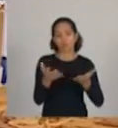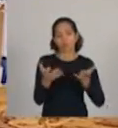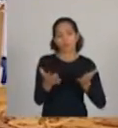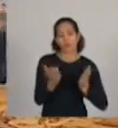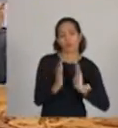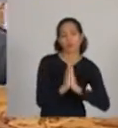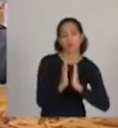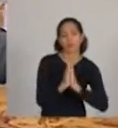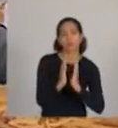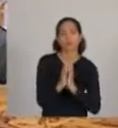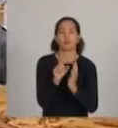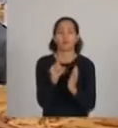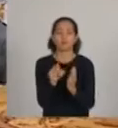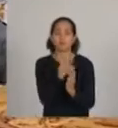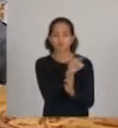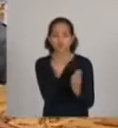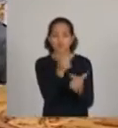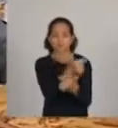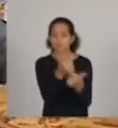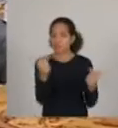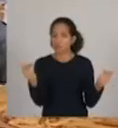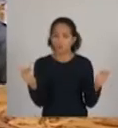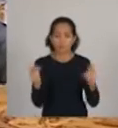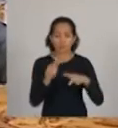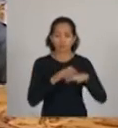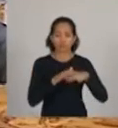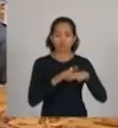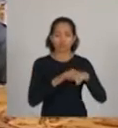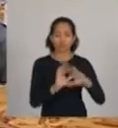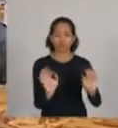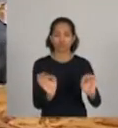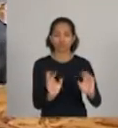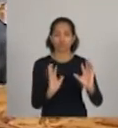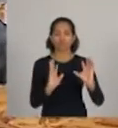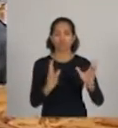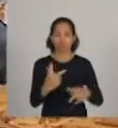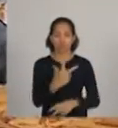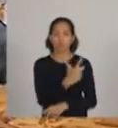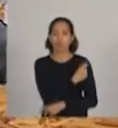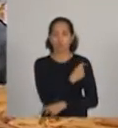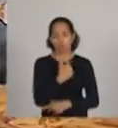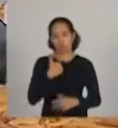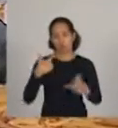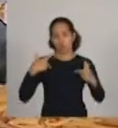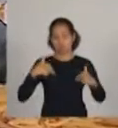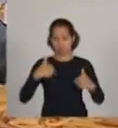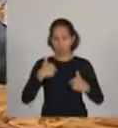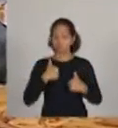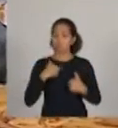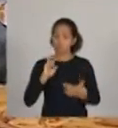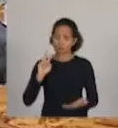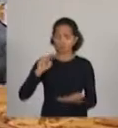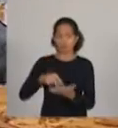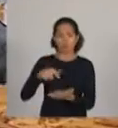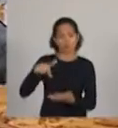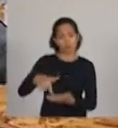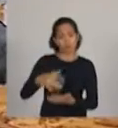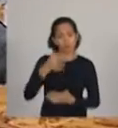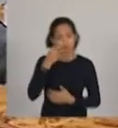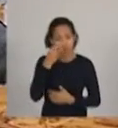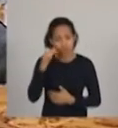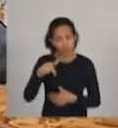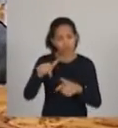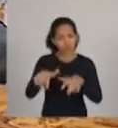que não têm nenhuma comorbidade, aqueles que já foram vacinados, igual eu, que possam vir para o plenário.